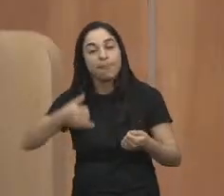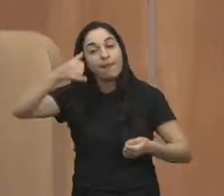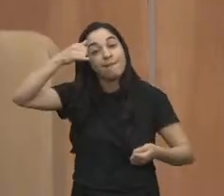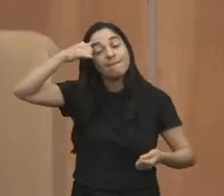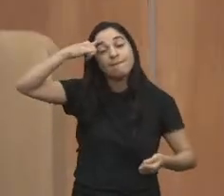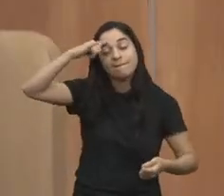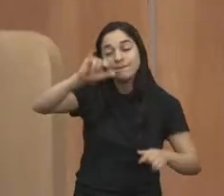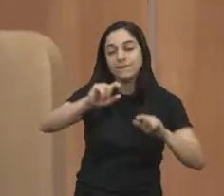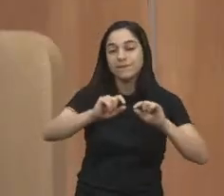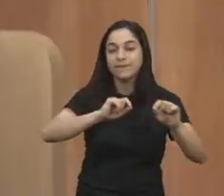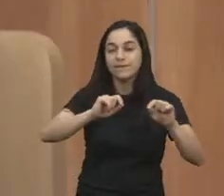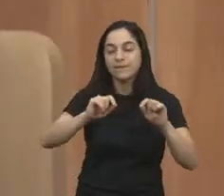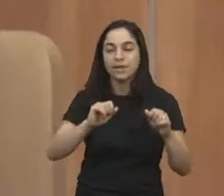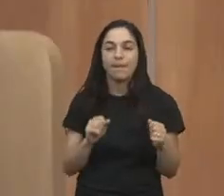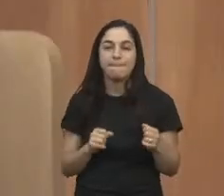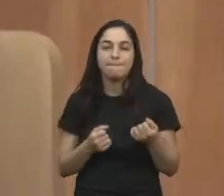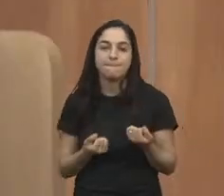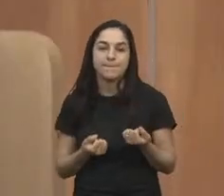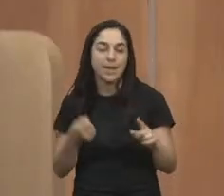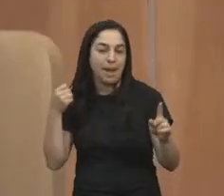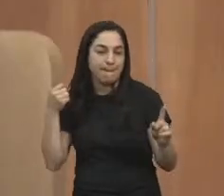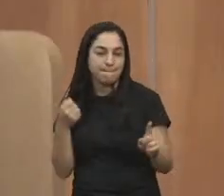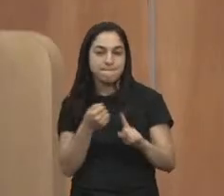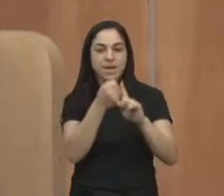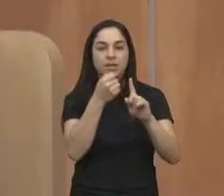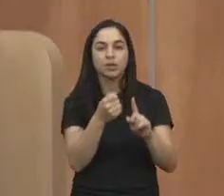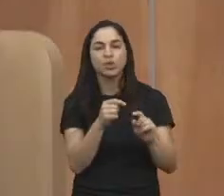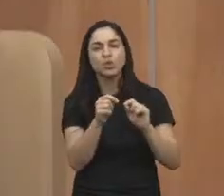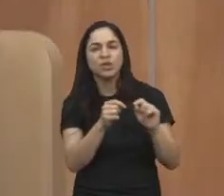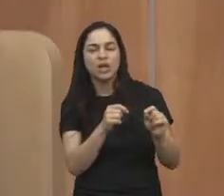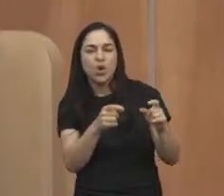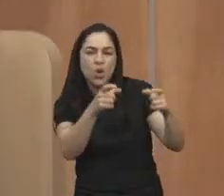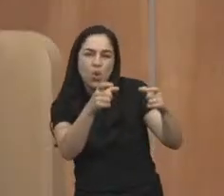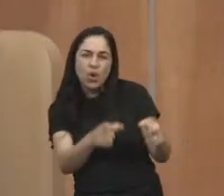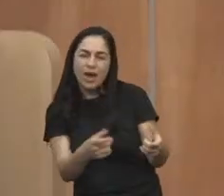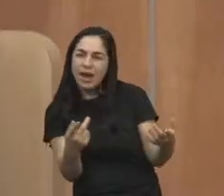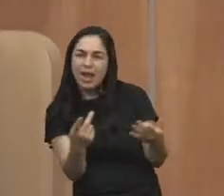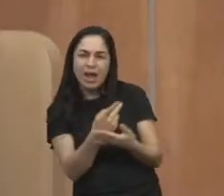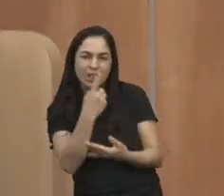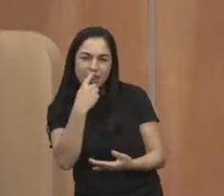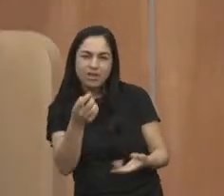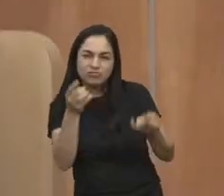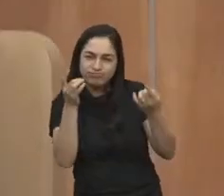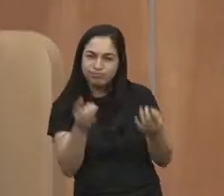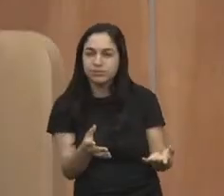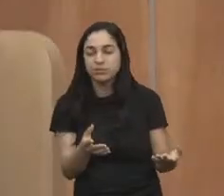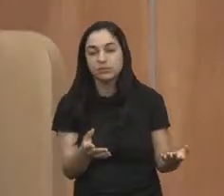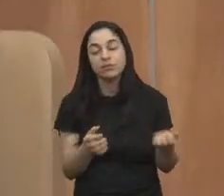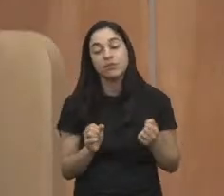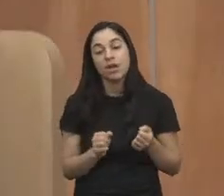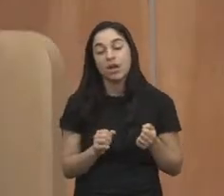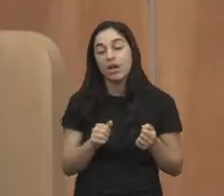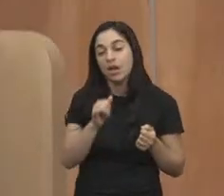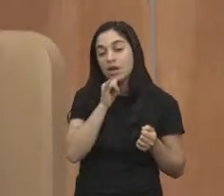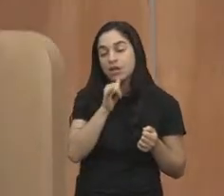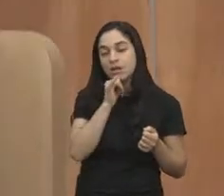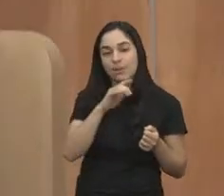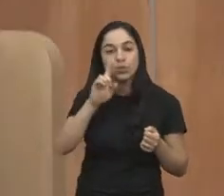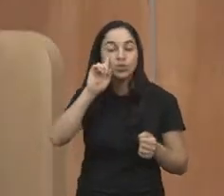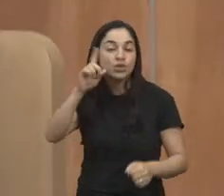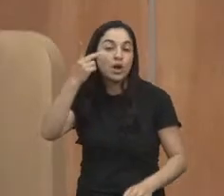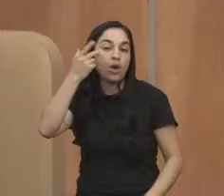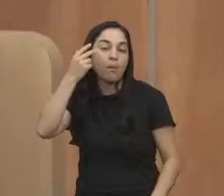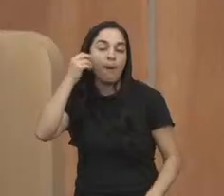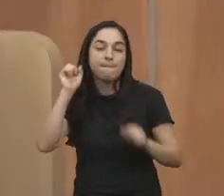maiores pela permanência do descarte no local, é de acionar os membros competentes que, por exemplo, em dias normais, você pode acionar